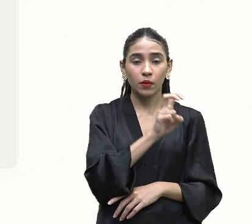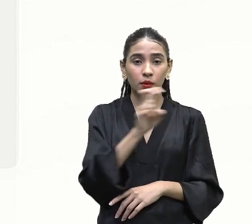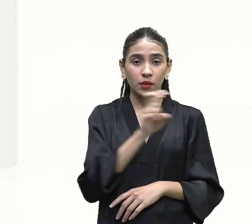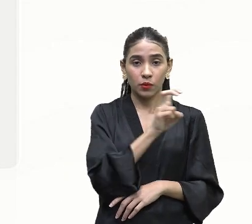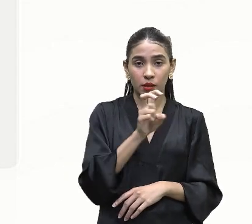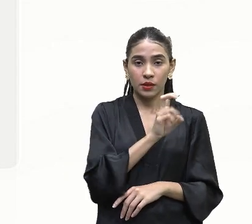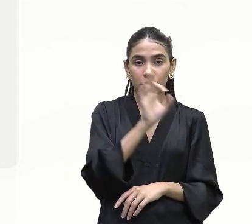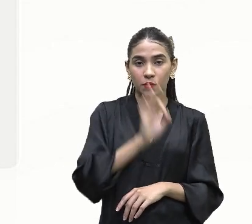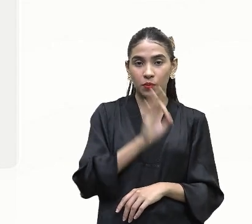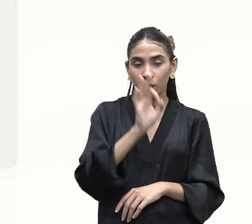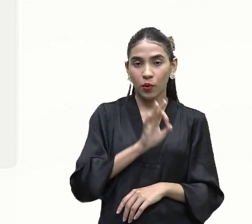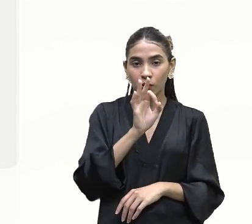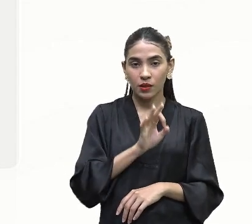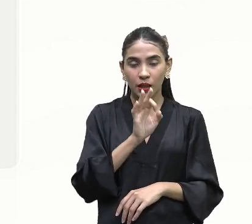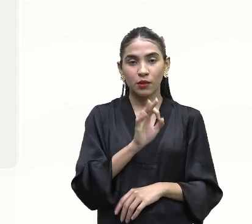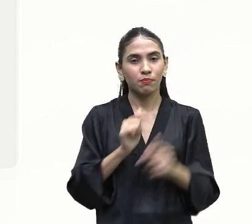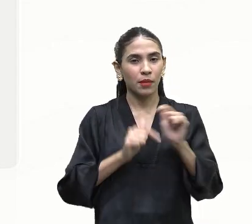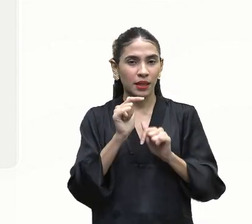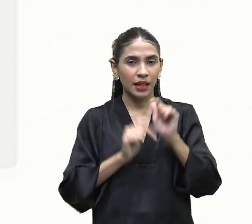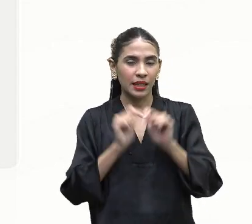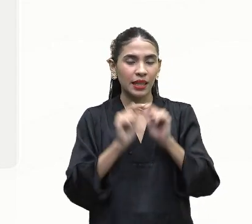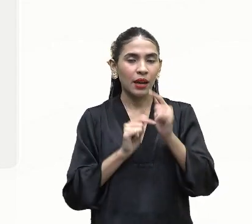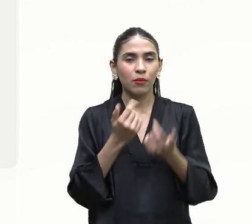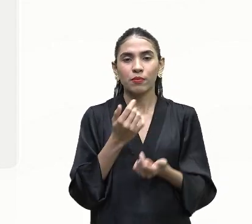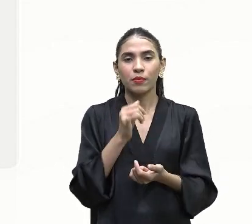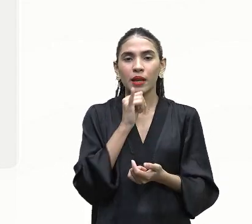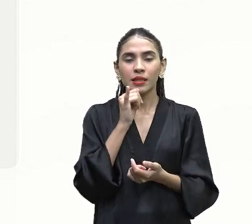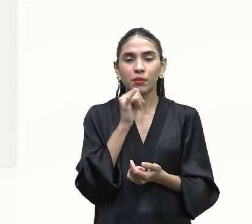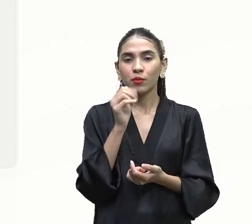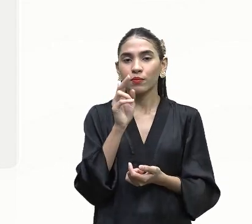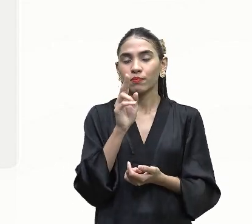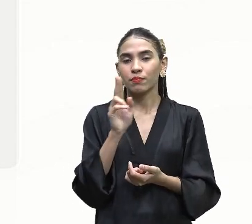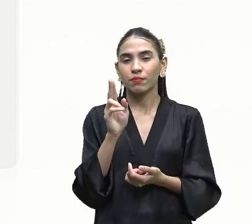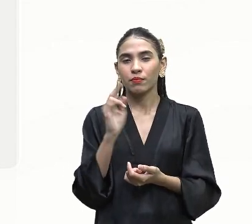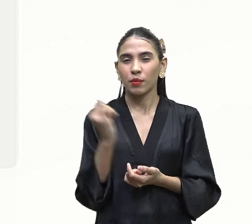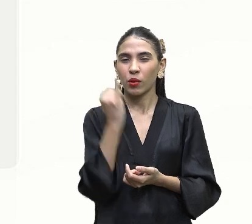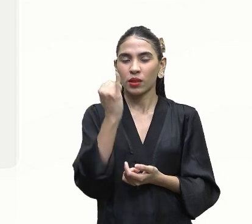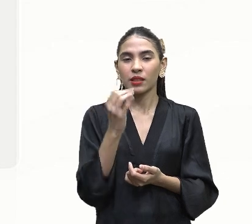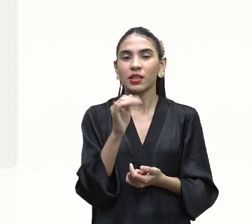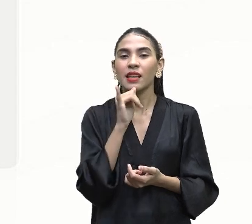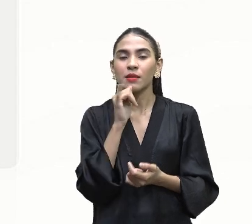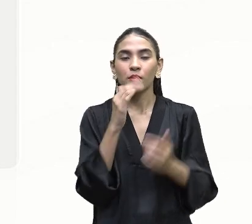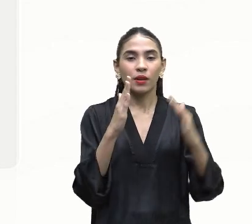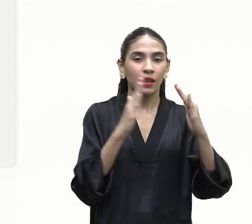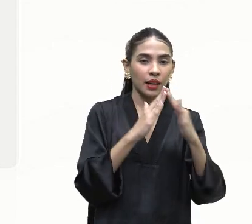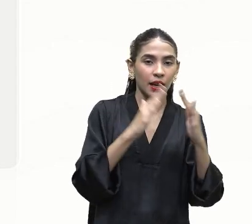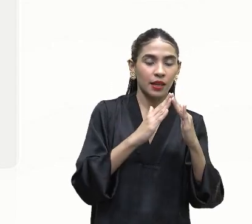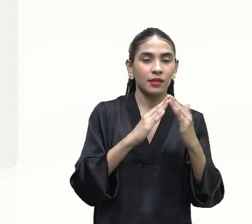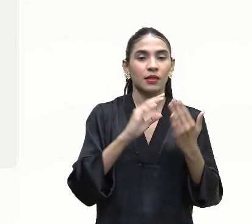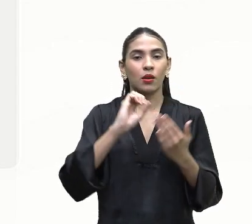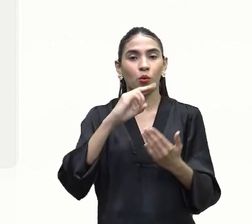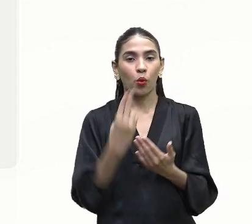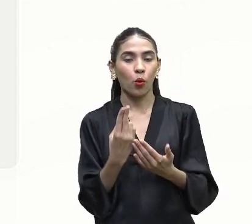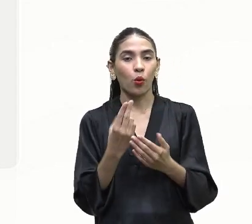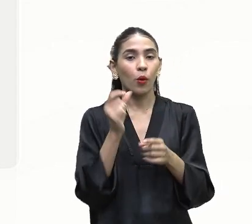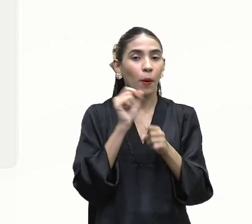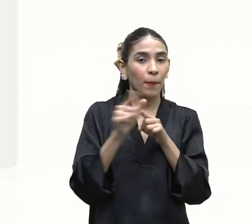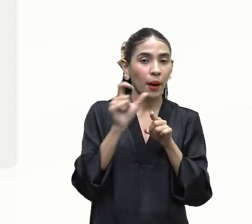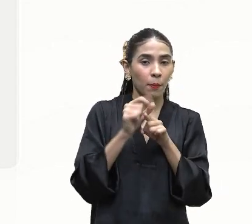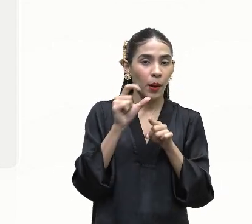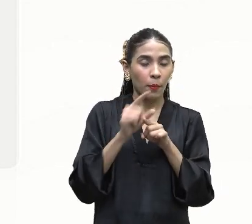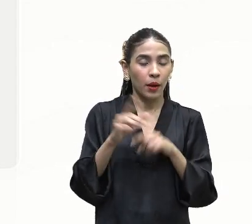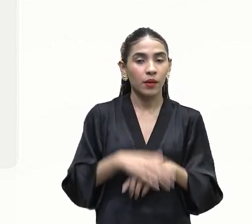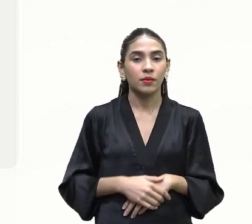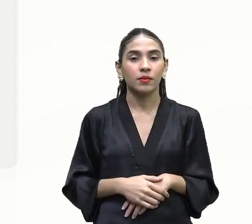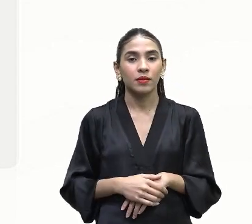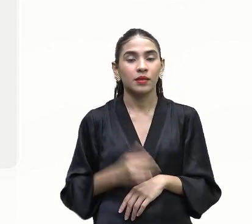55% com gastos essenciais, que são aluguel ou a prestação da sua casa, o